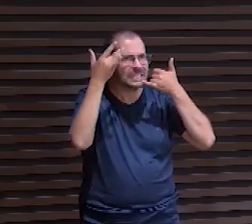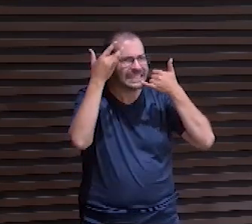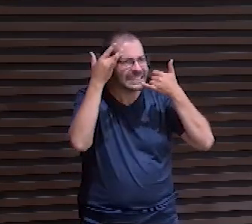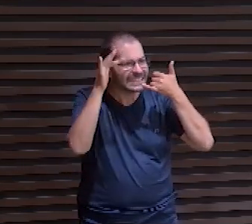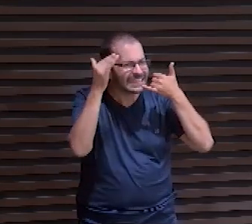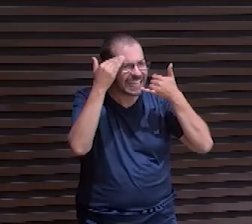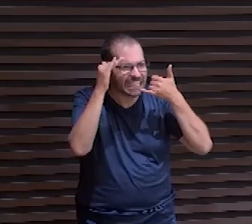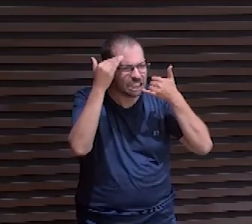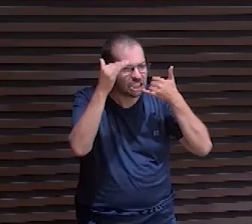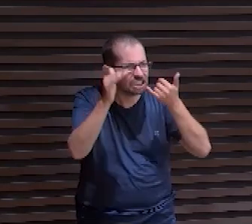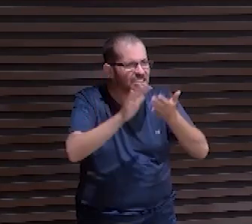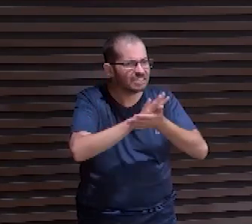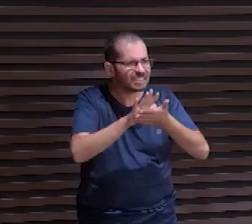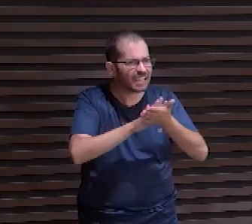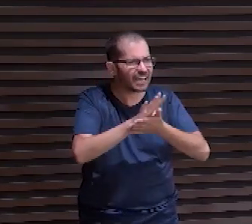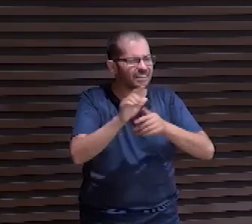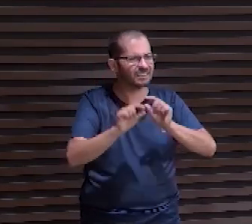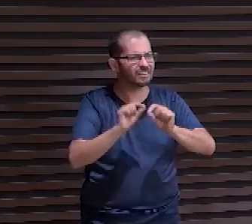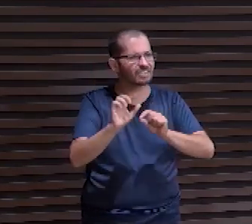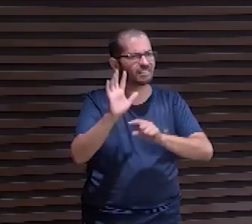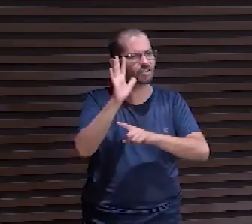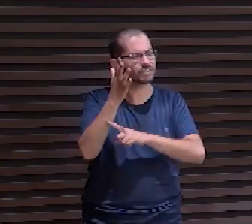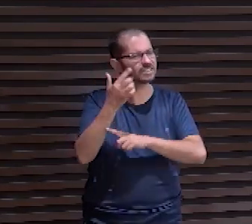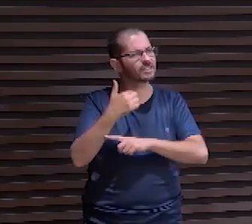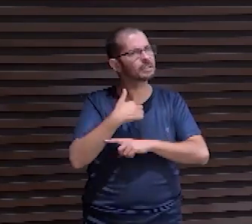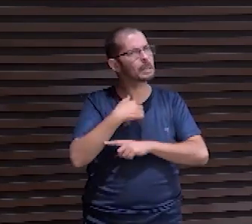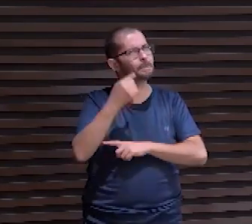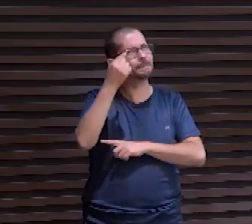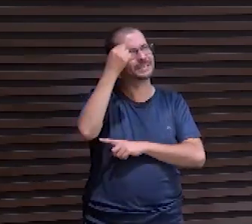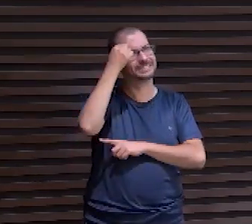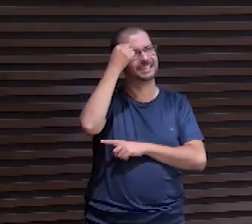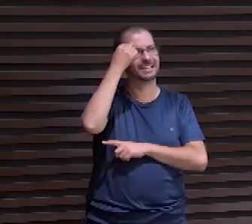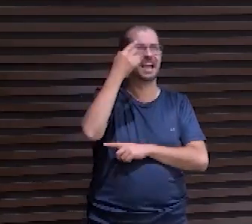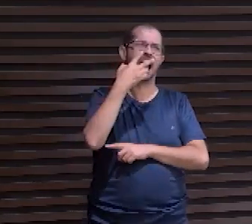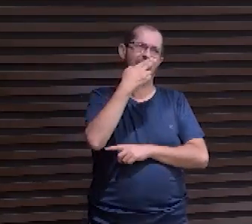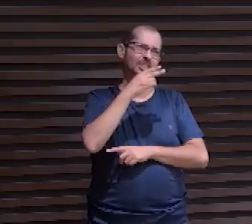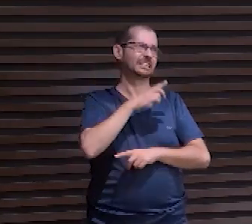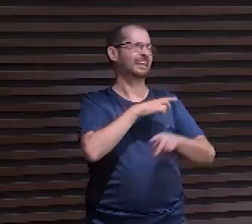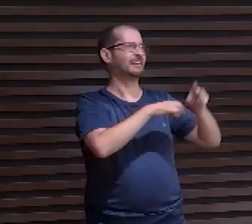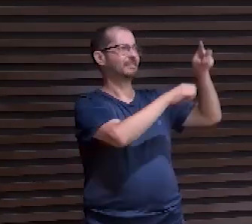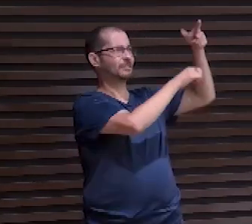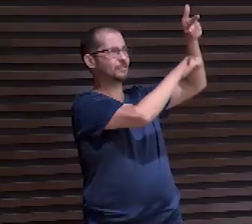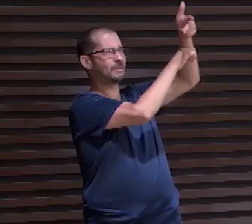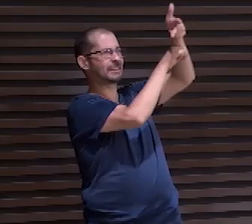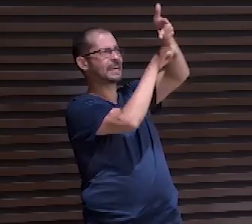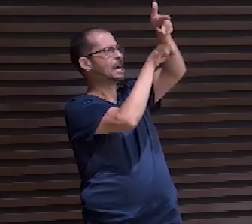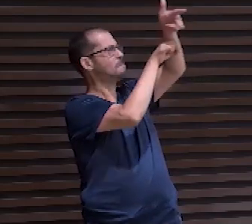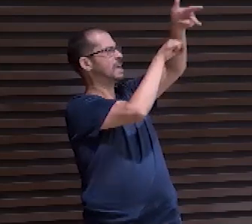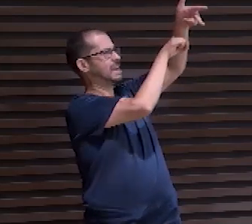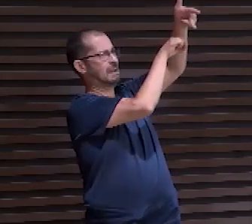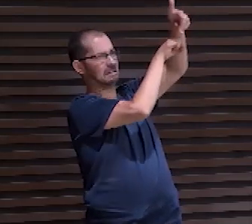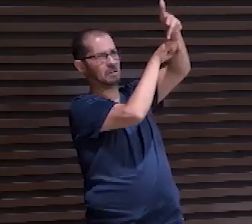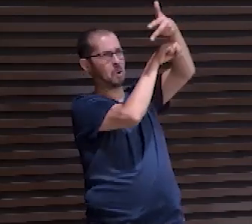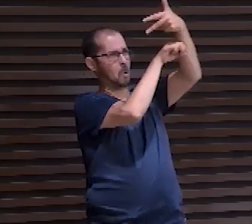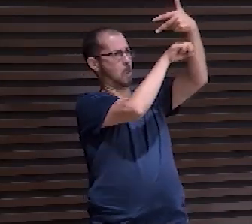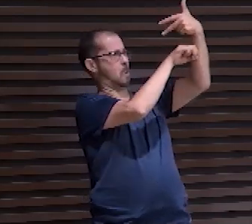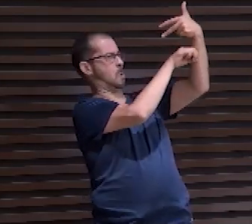estava acontecendo, concluí: já sei, estou sendo observado por alguma câmera escondida.